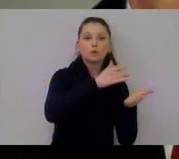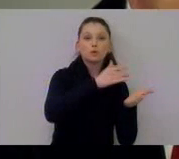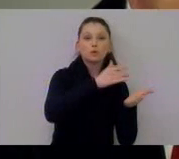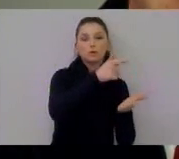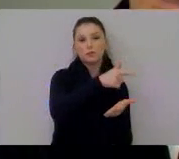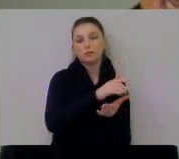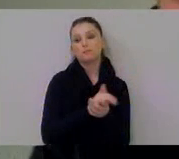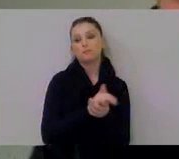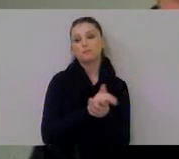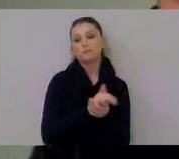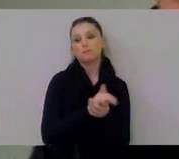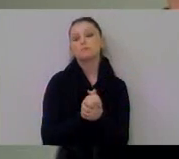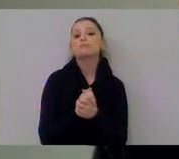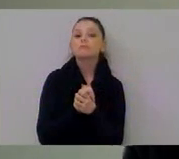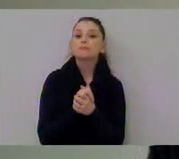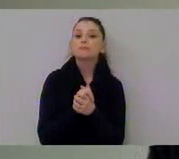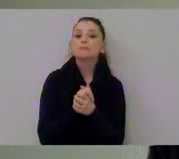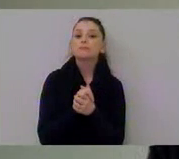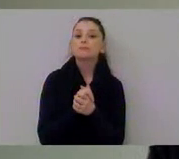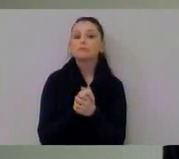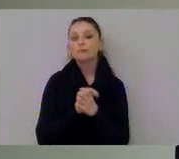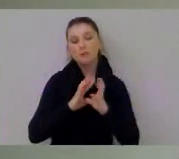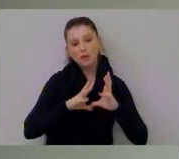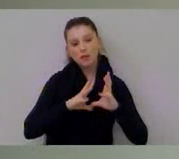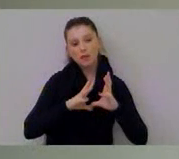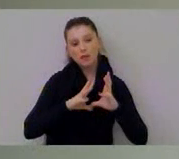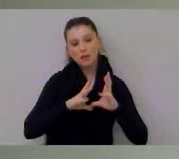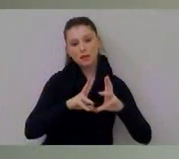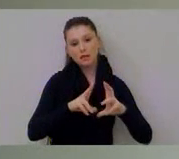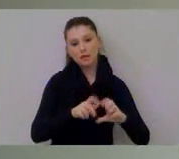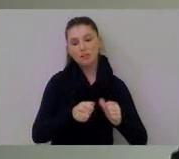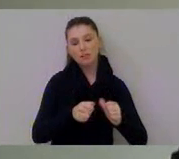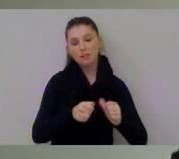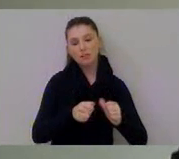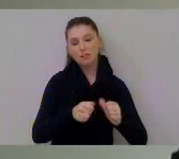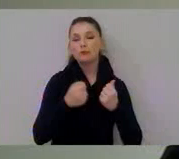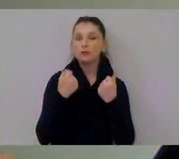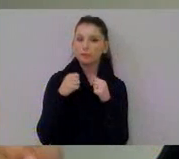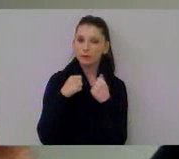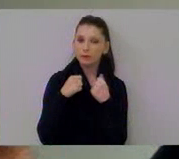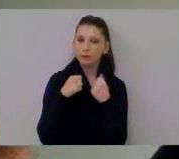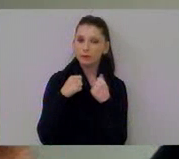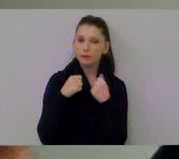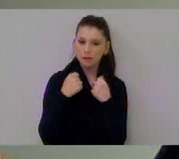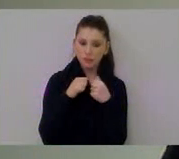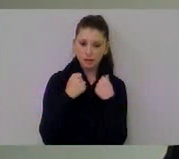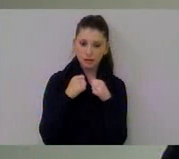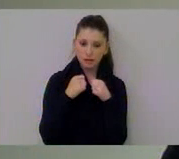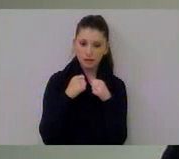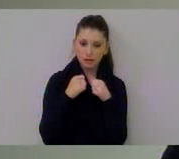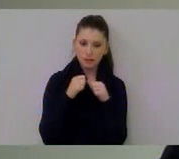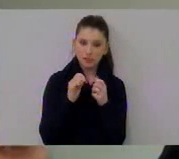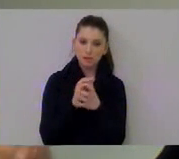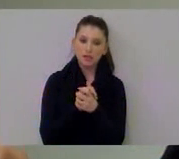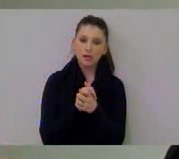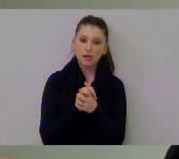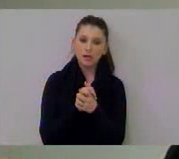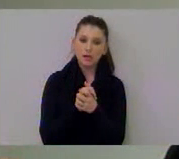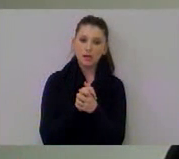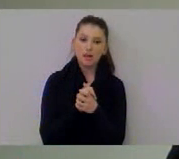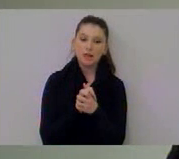do roçado desses terrenos baldios. E mais uma coisa,